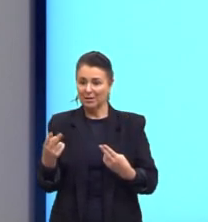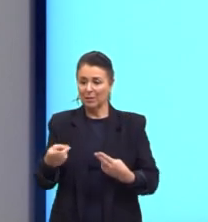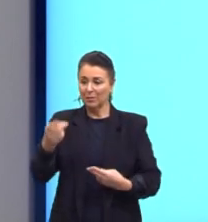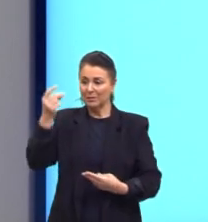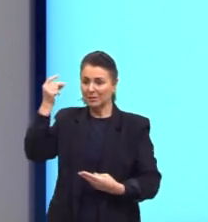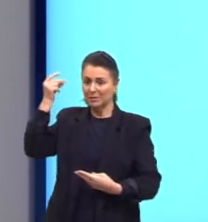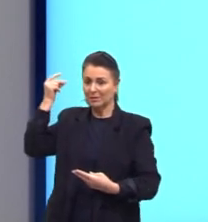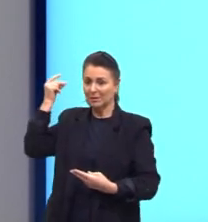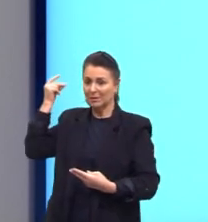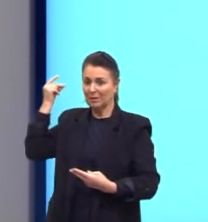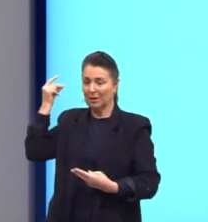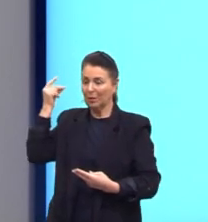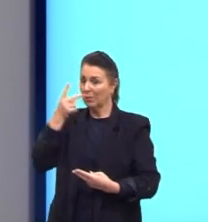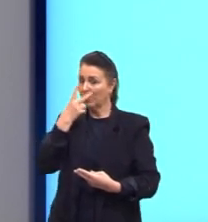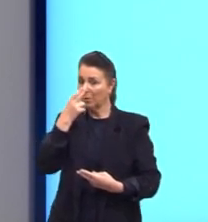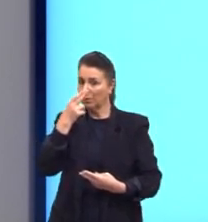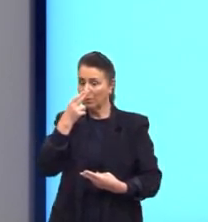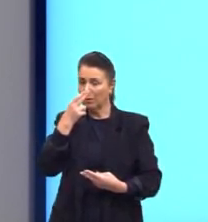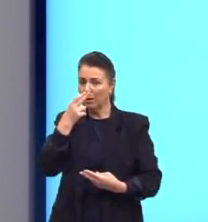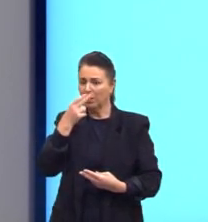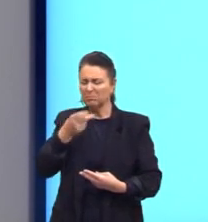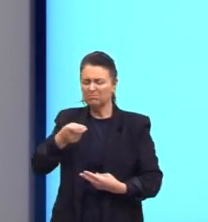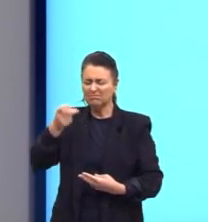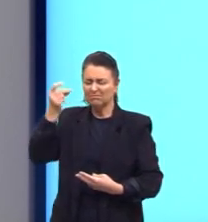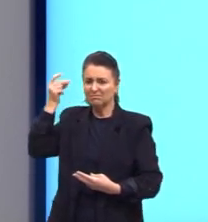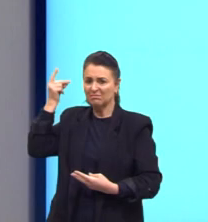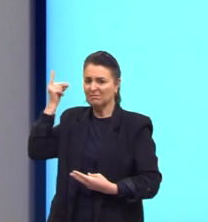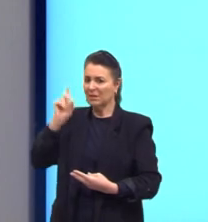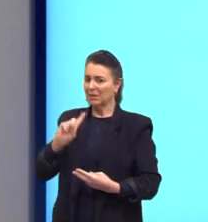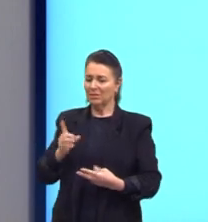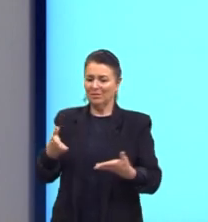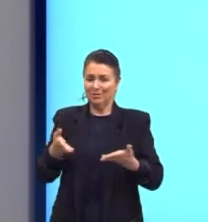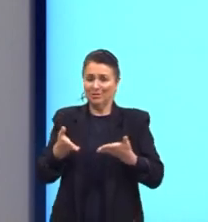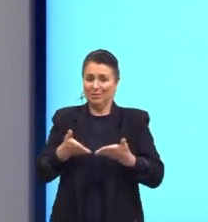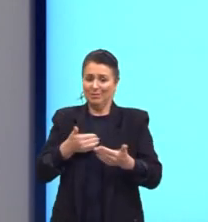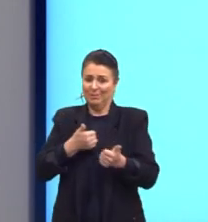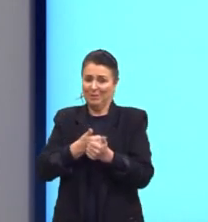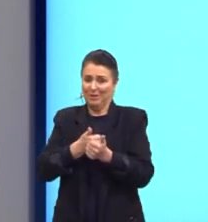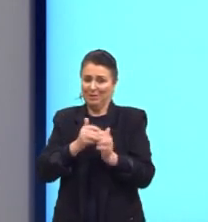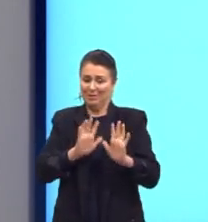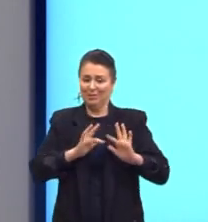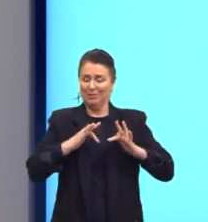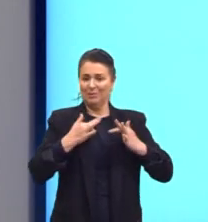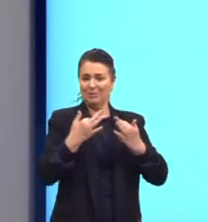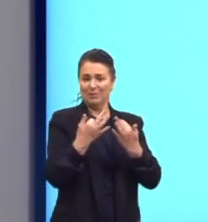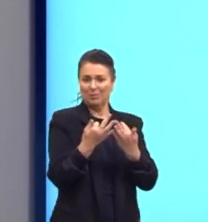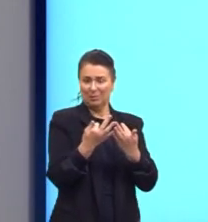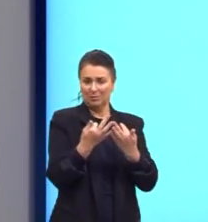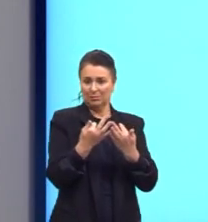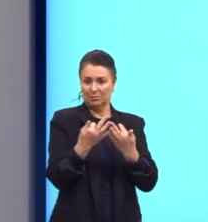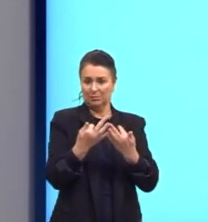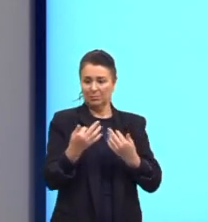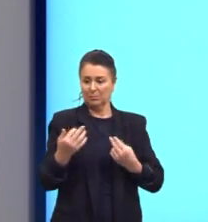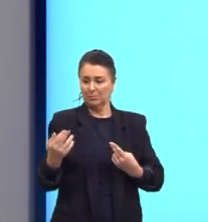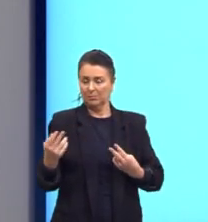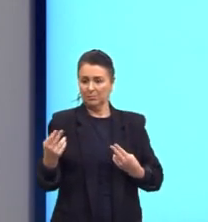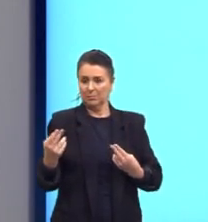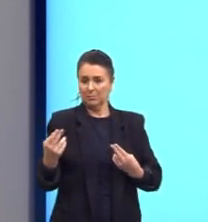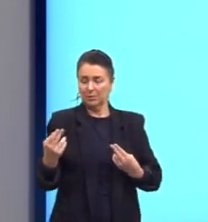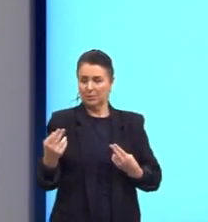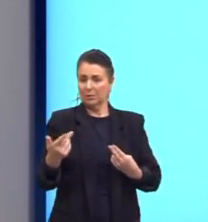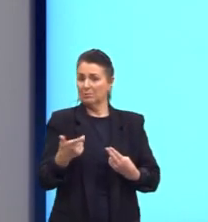comum bem distante ó eles não têm um ancestral comum recente tá então por mais que eles sejam semelhantes